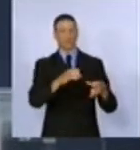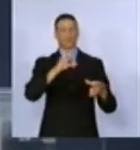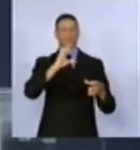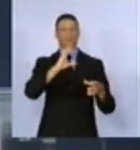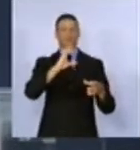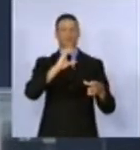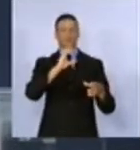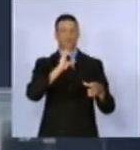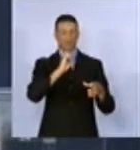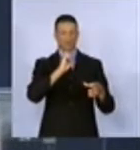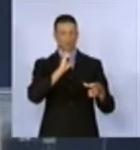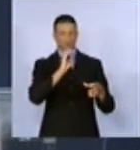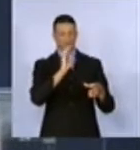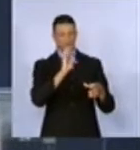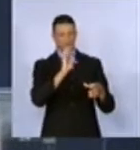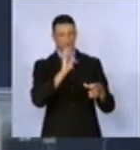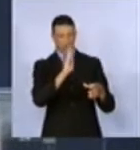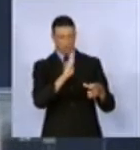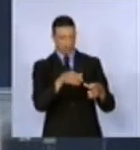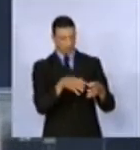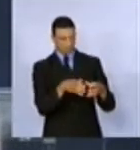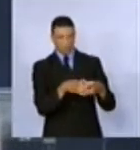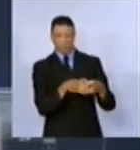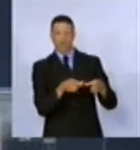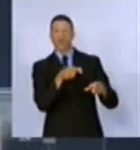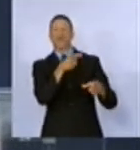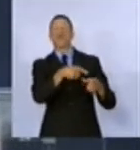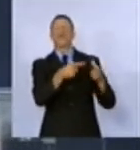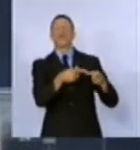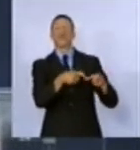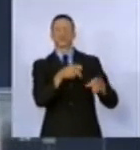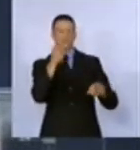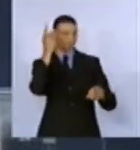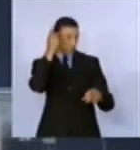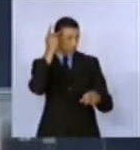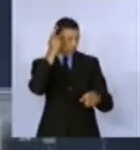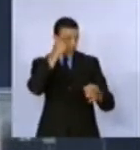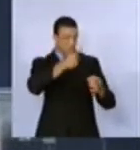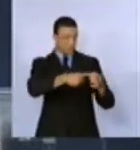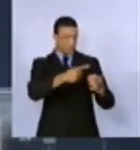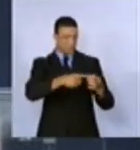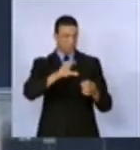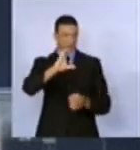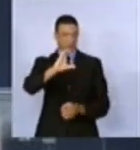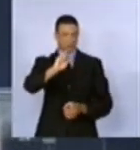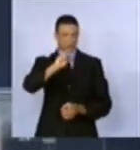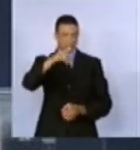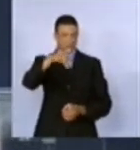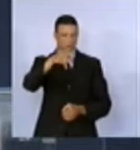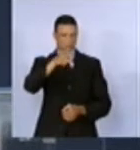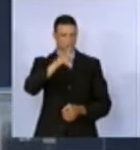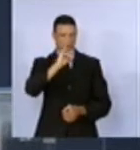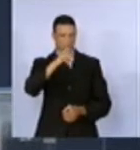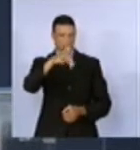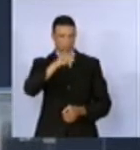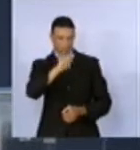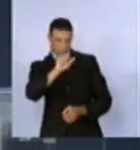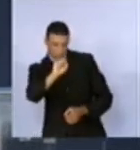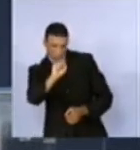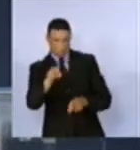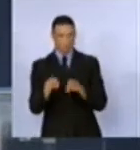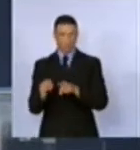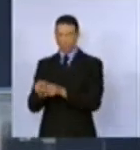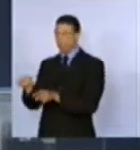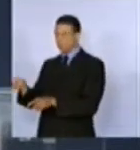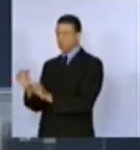de inovação e Tecnologia do bioetanol em Campinas juntamente juntamente com a indústria é Jacto